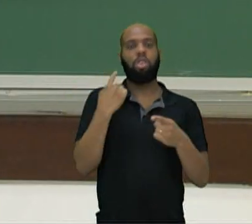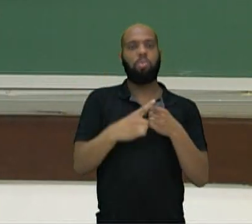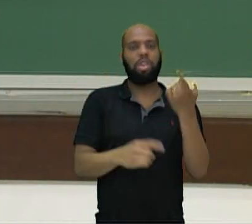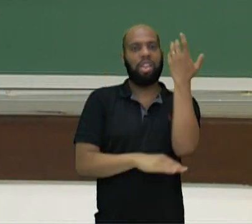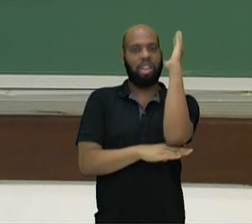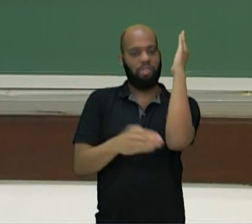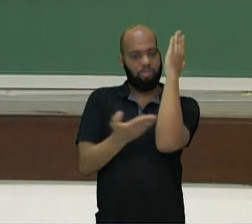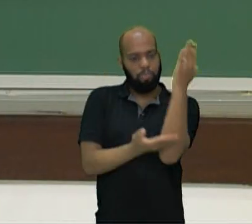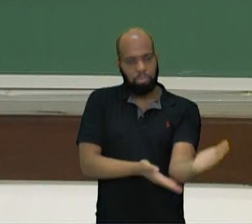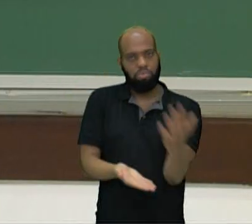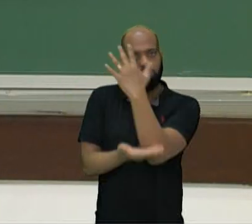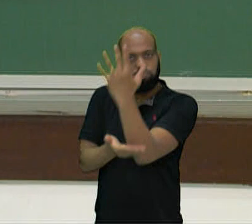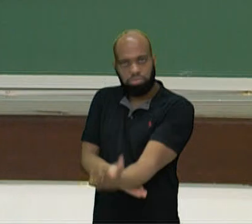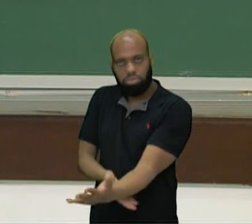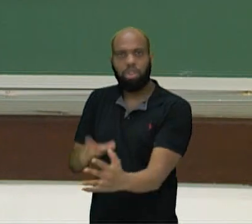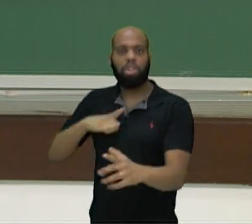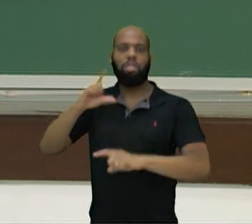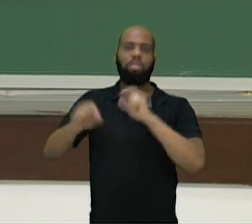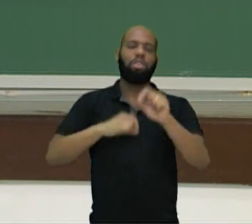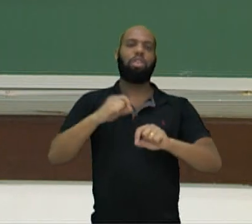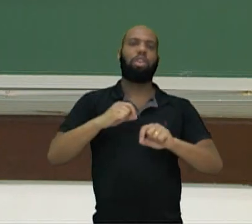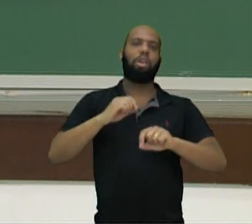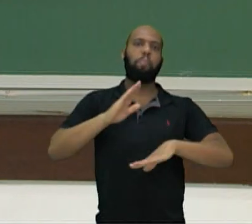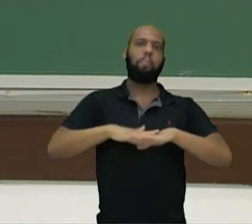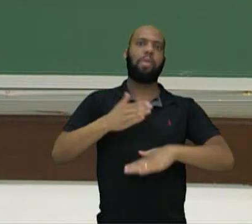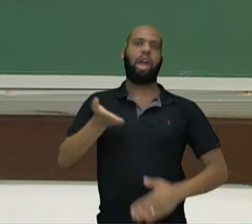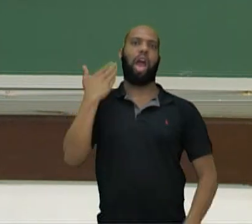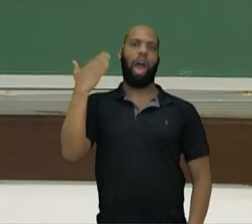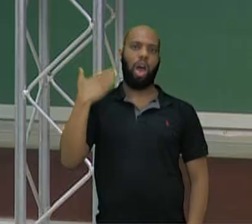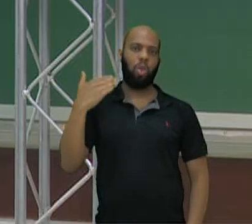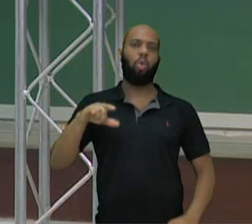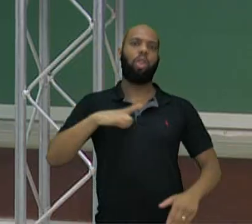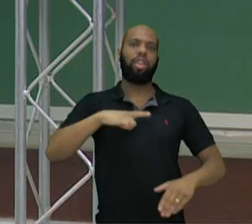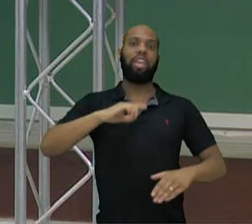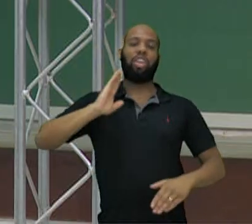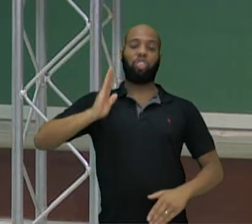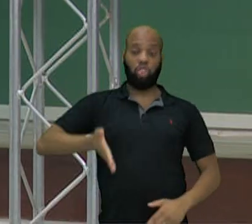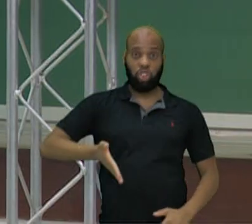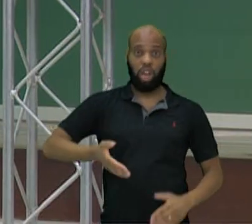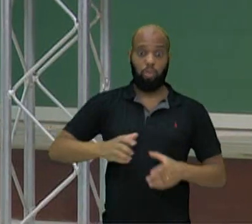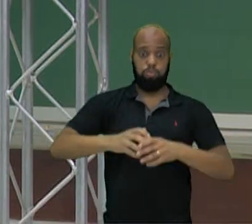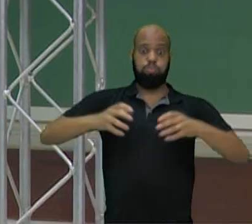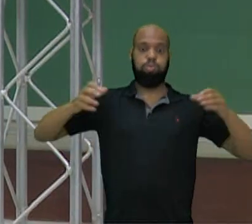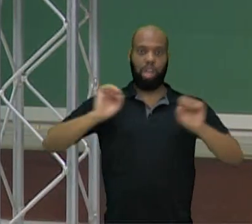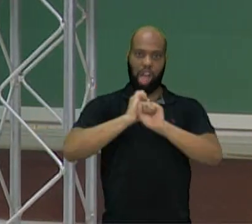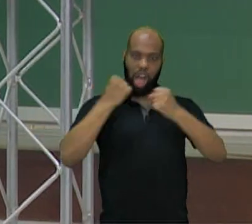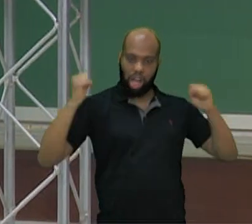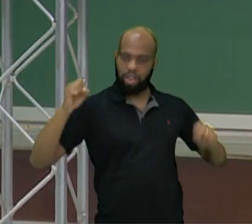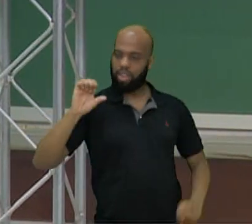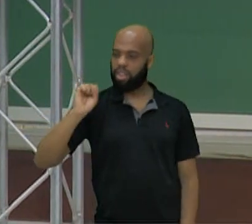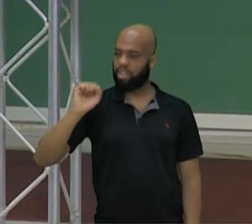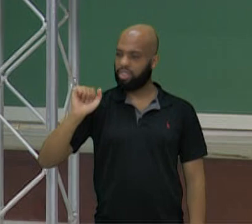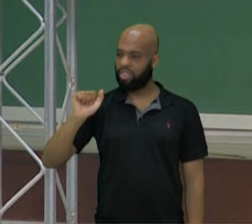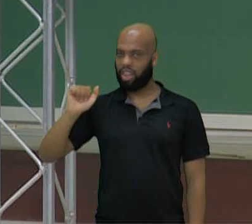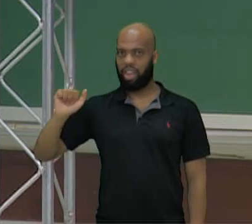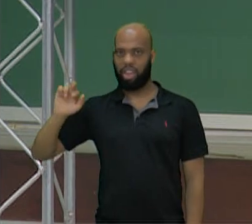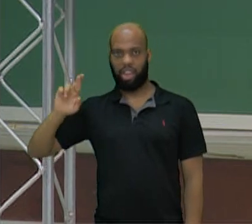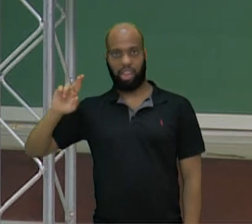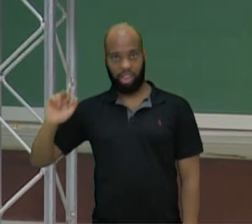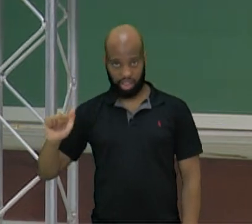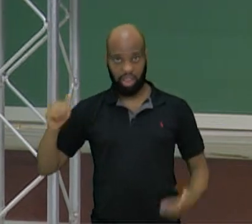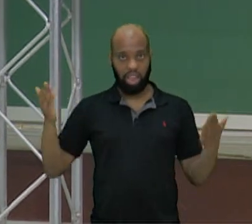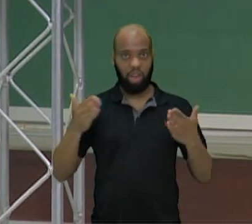desertificação estendendo, aumentando cada vez mais o tamanho do Saara, que já é bem grande, né? Ok? Várias